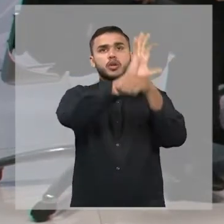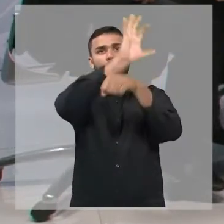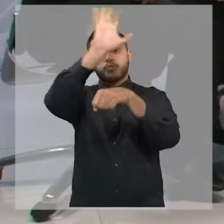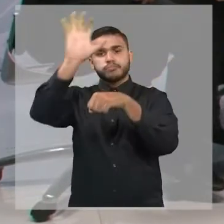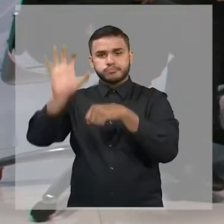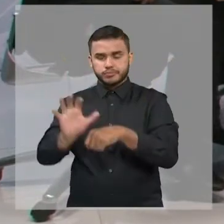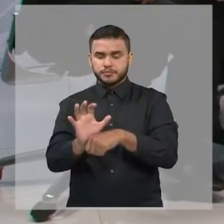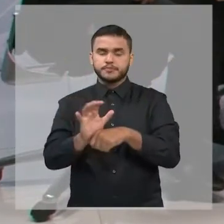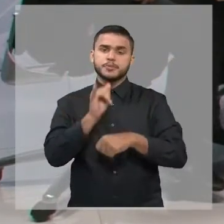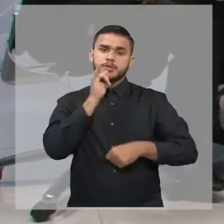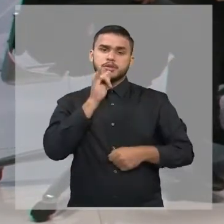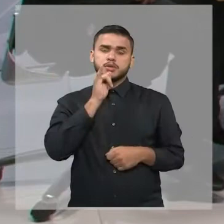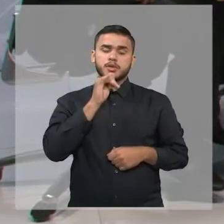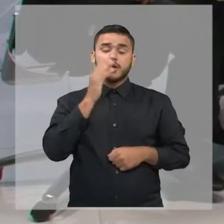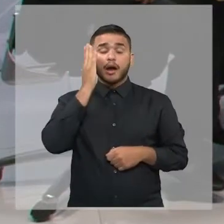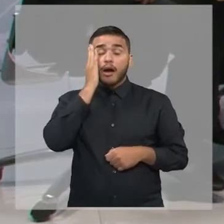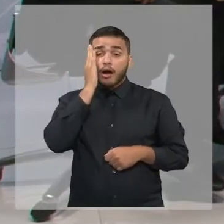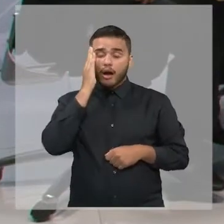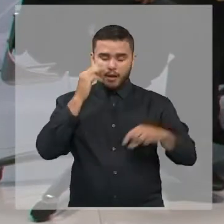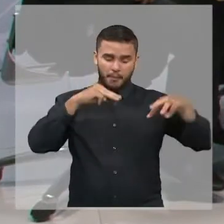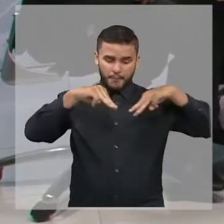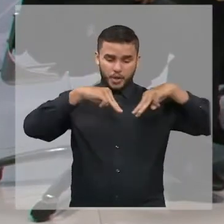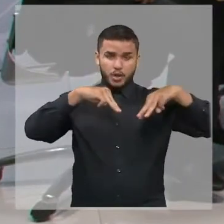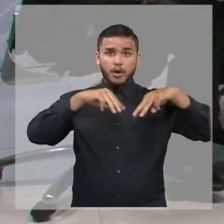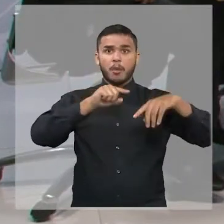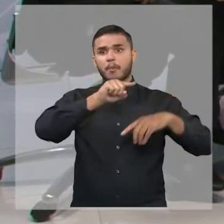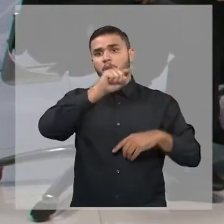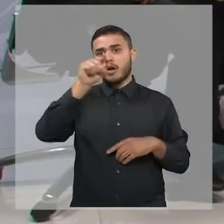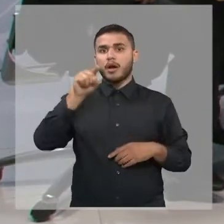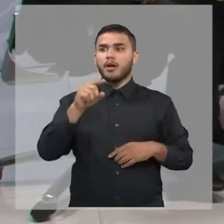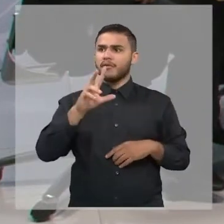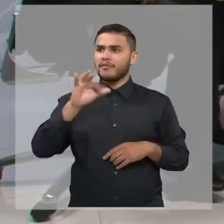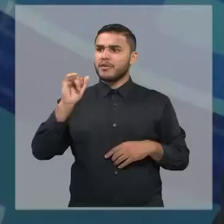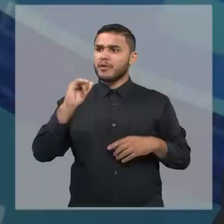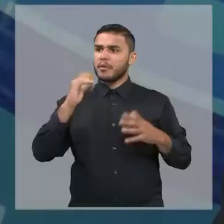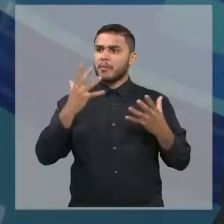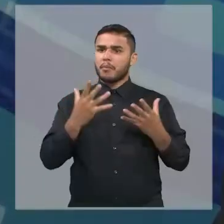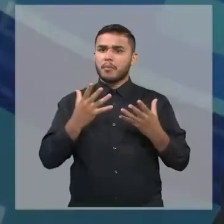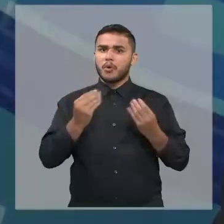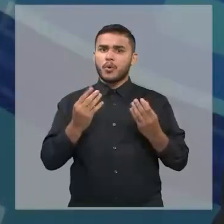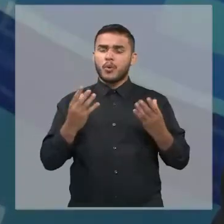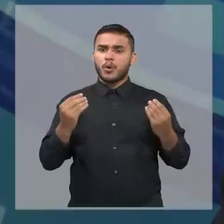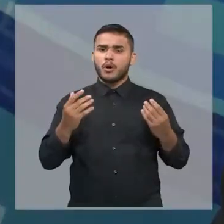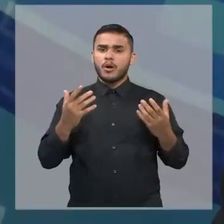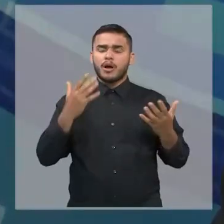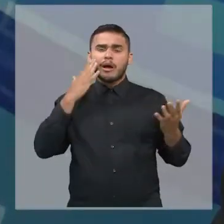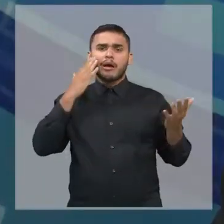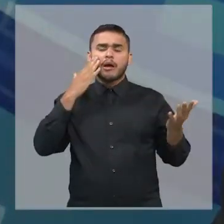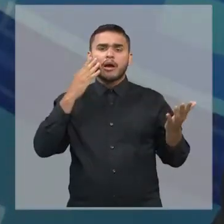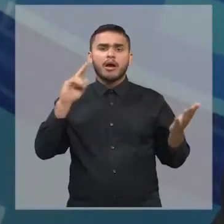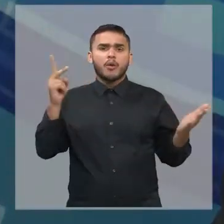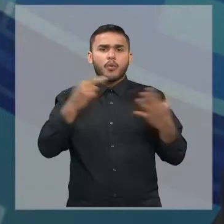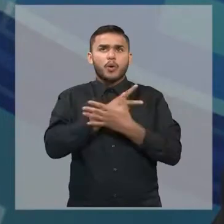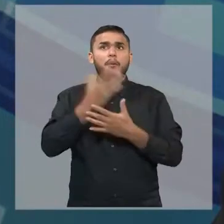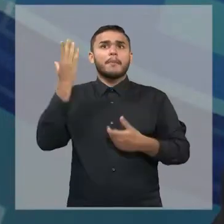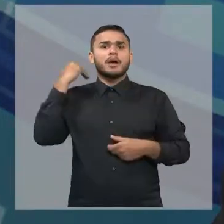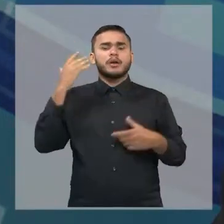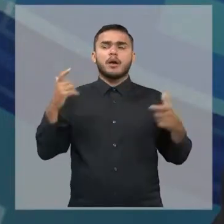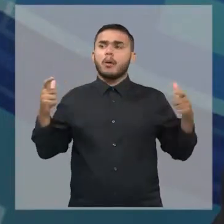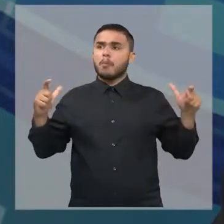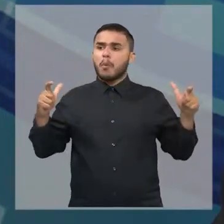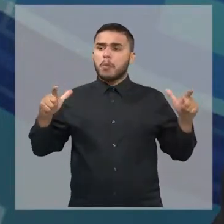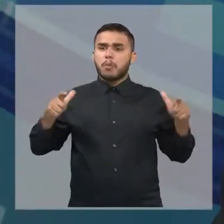Regional. E isto acabou por aumentar de novo algo que ele já havia extinto e,